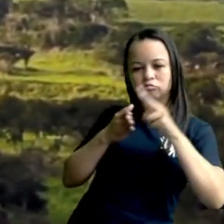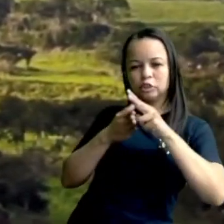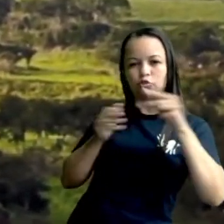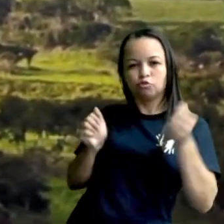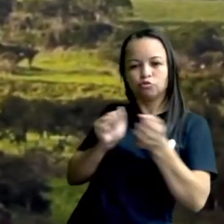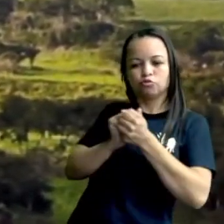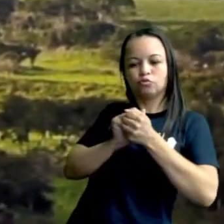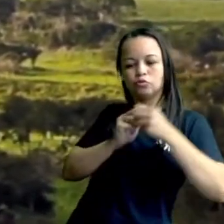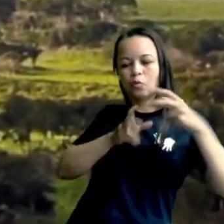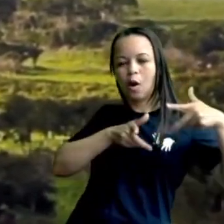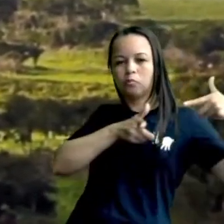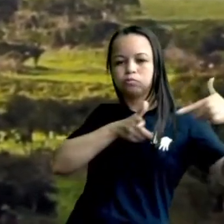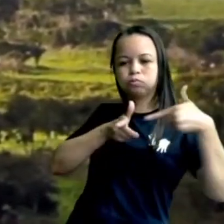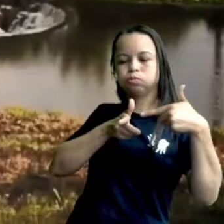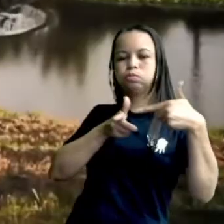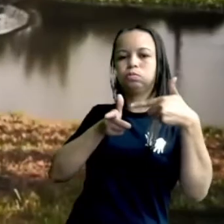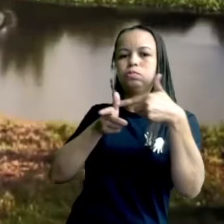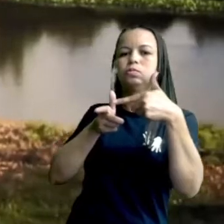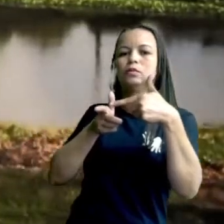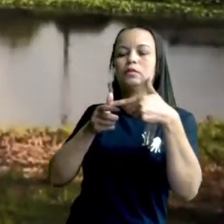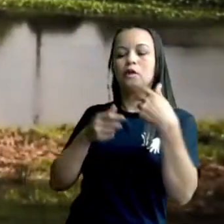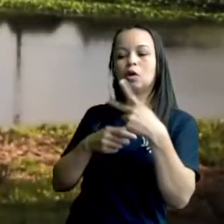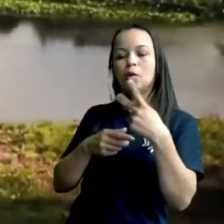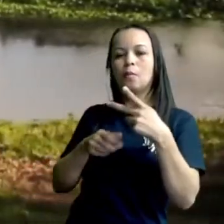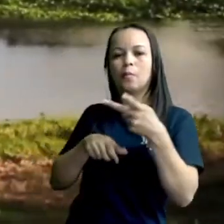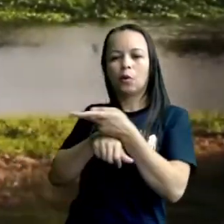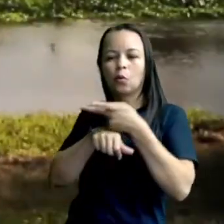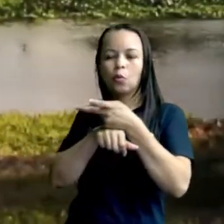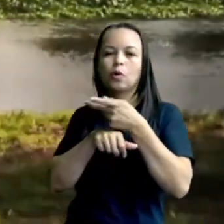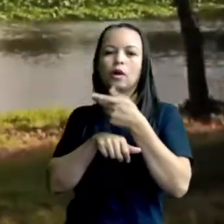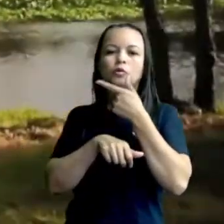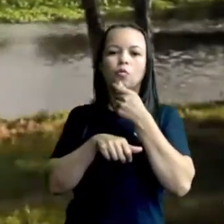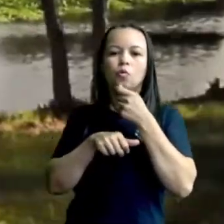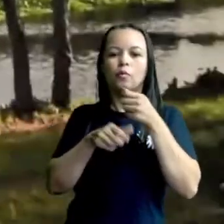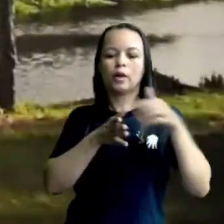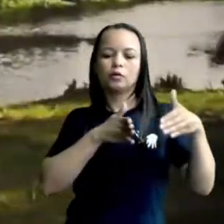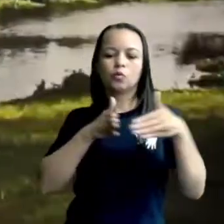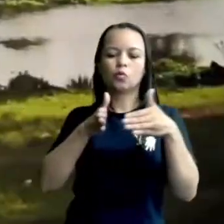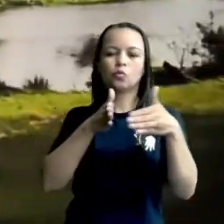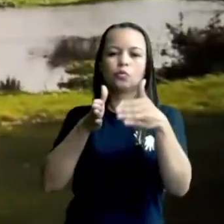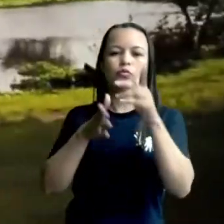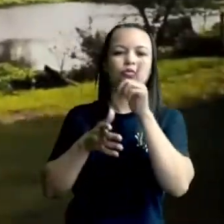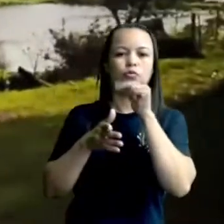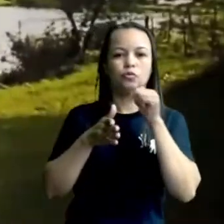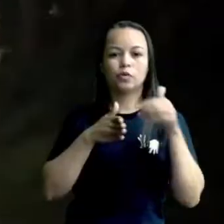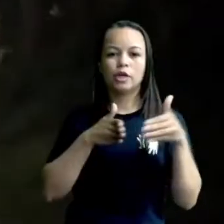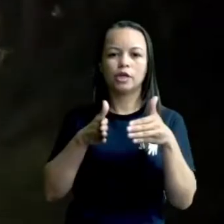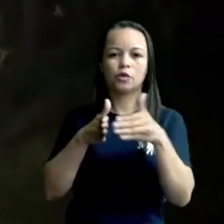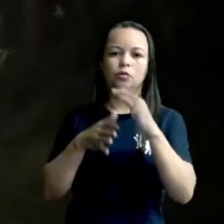foram avistadas se aproximando do monte, beirando o curso do rio Itapacurá.